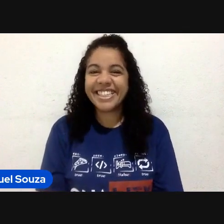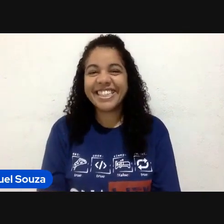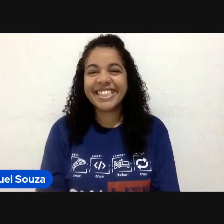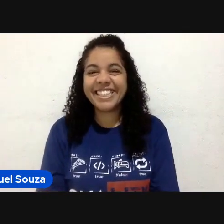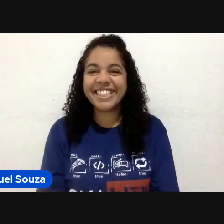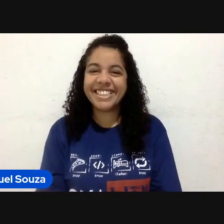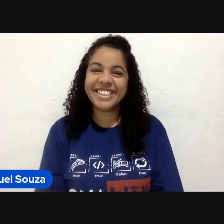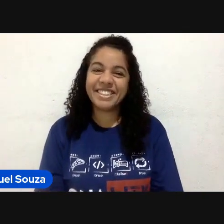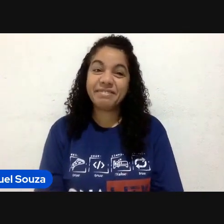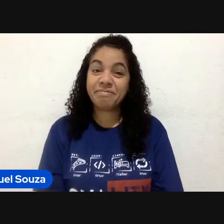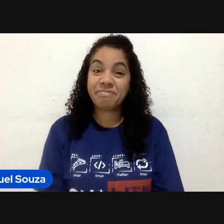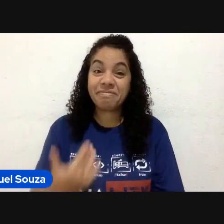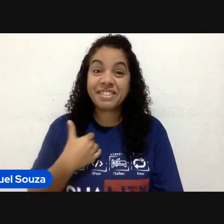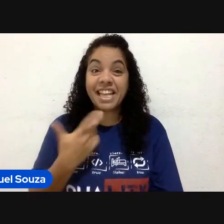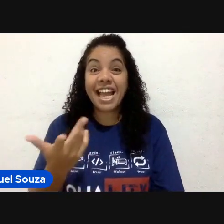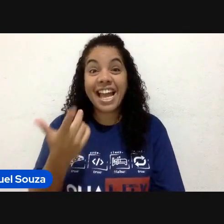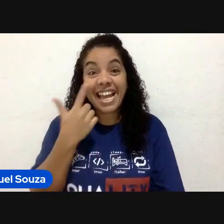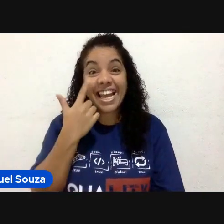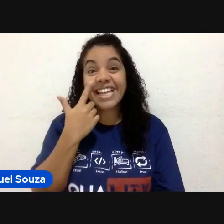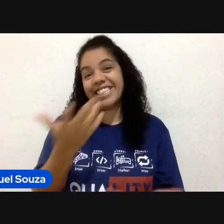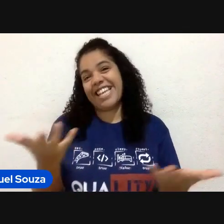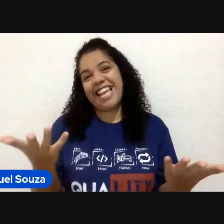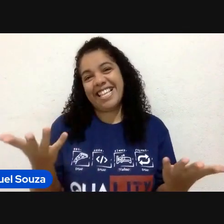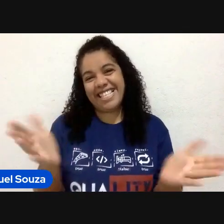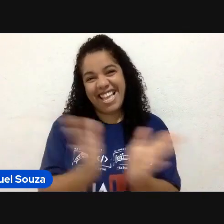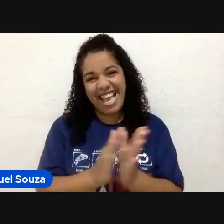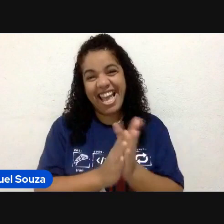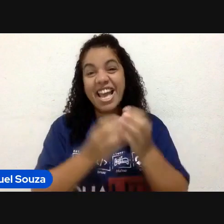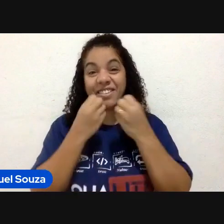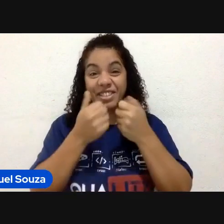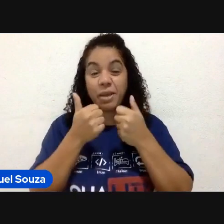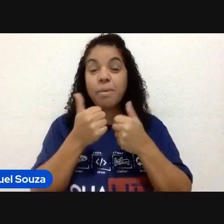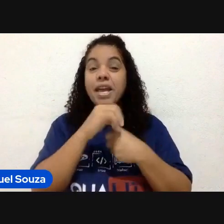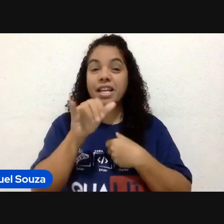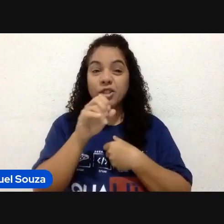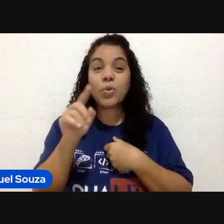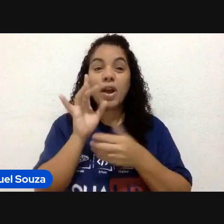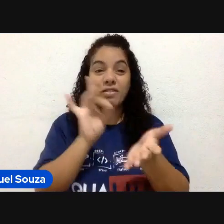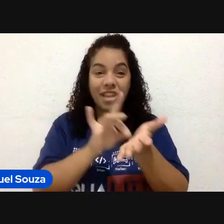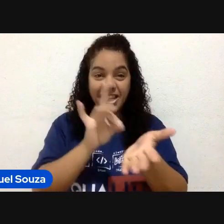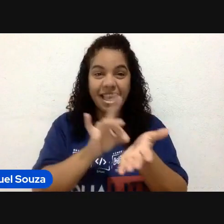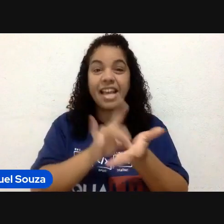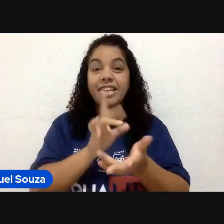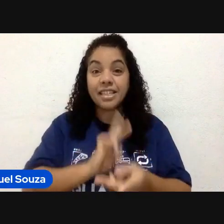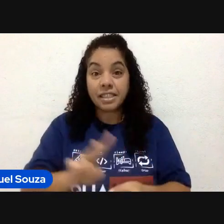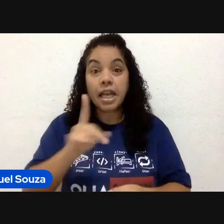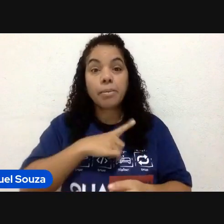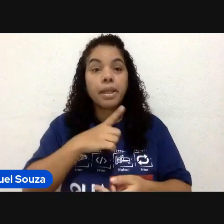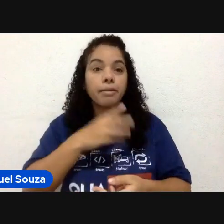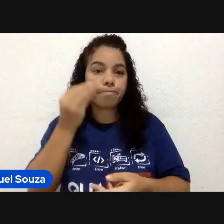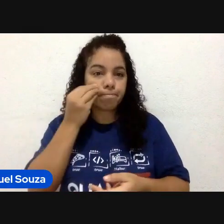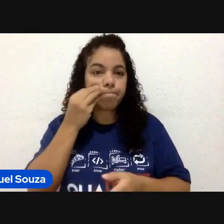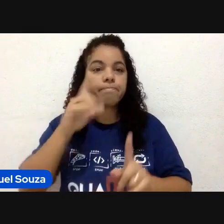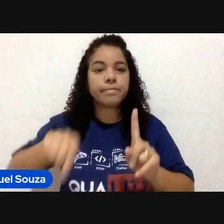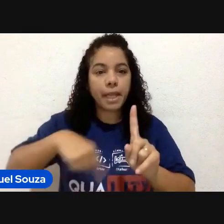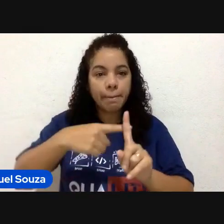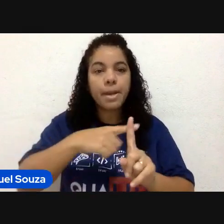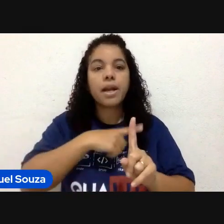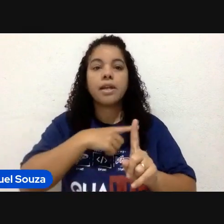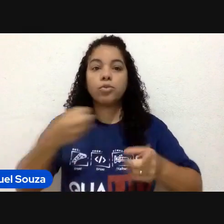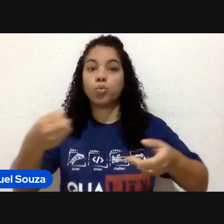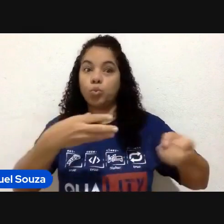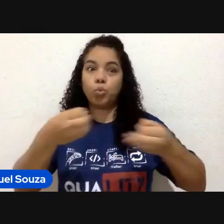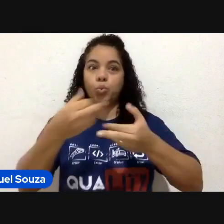Ai, não esperava menos de... Muito bem, João, é verdade. A gente sempre está tentando trazer cada vez mais novidades